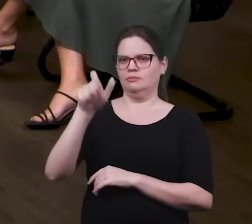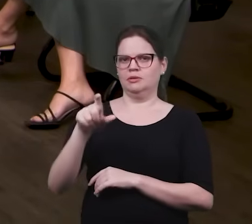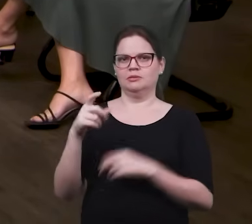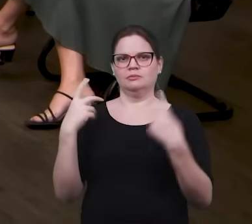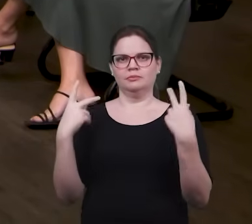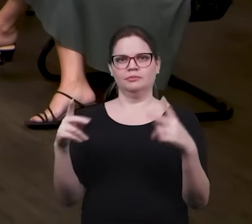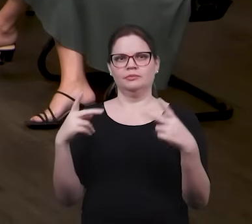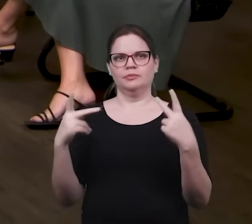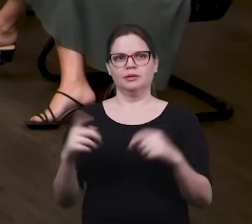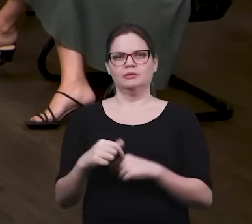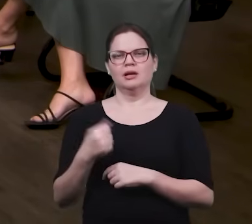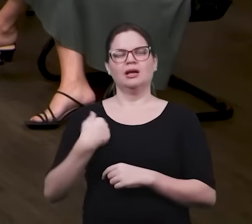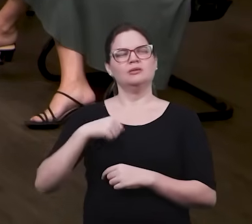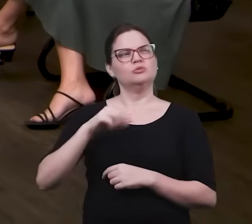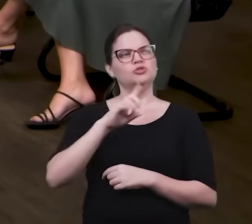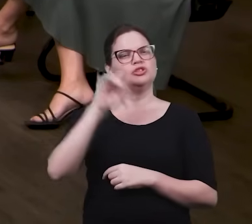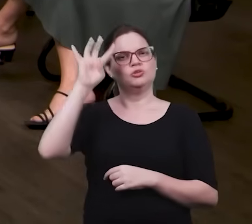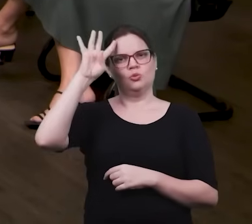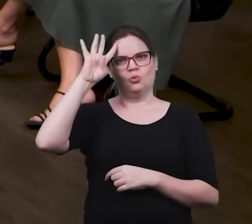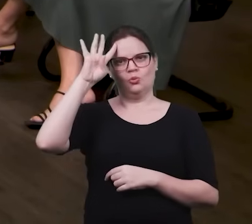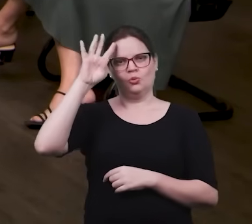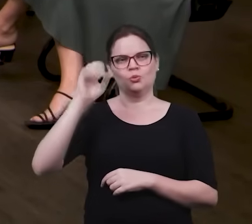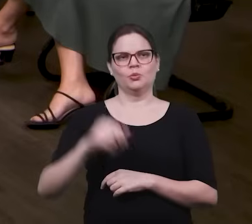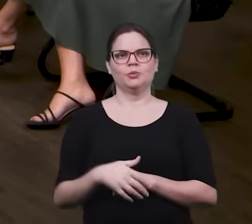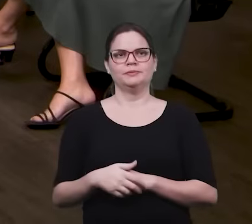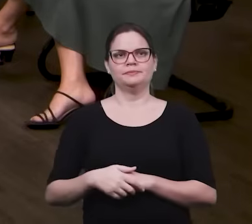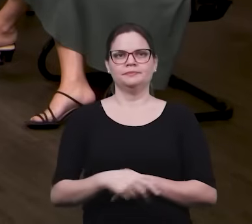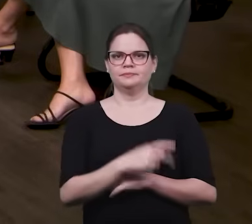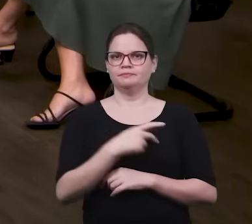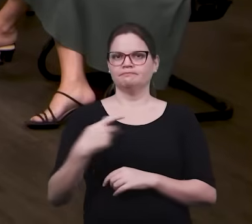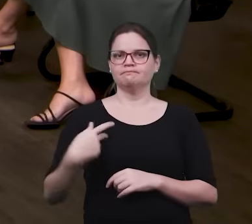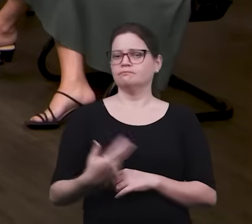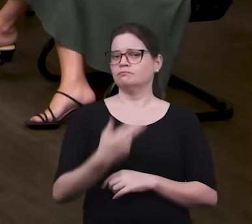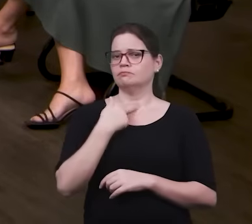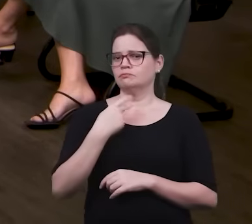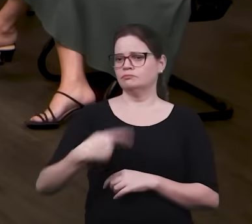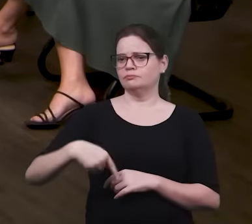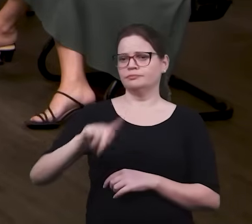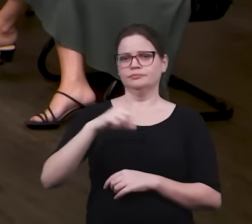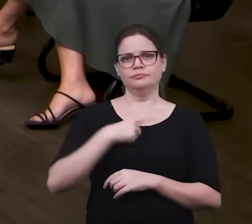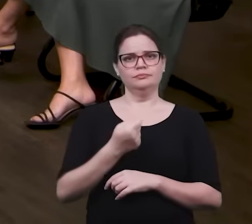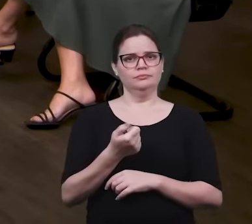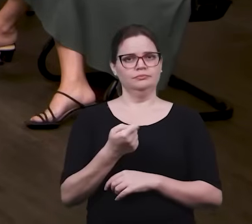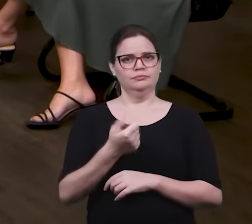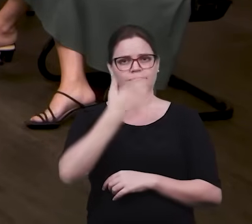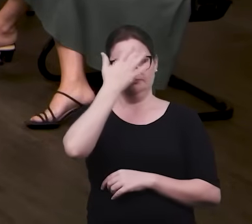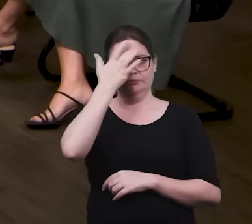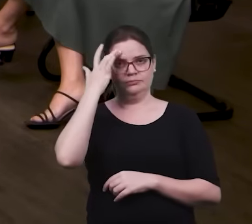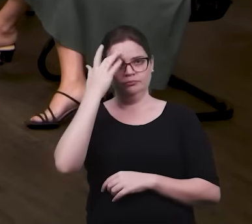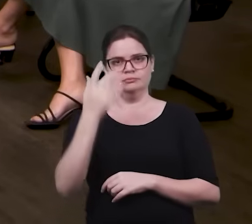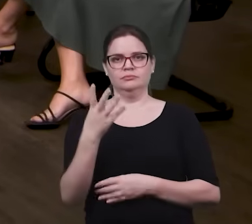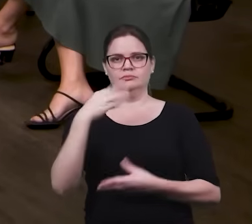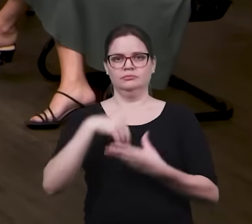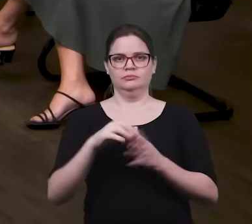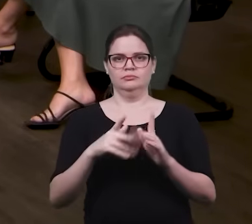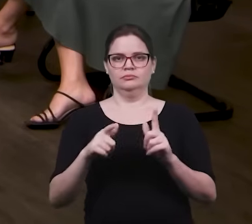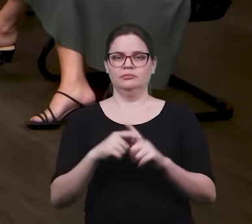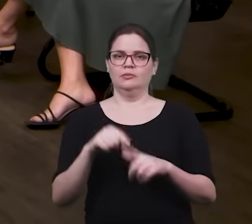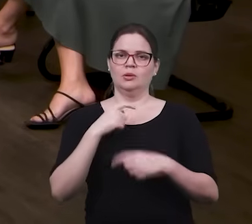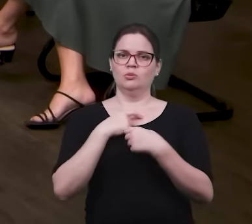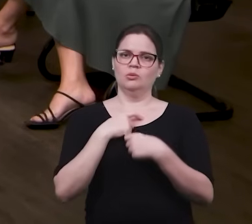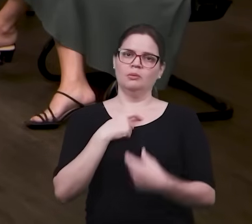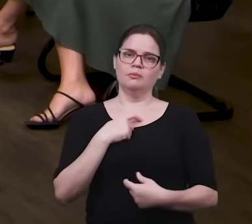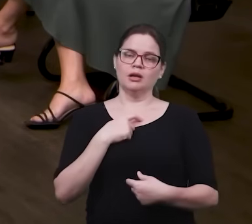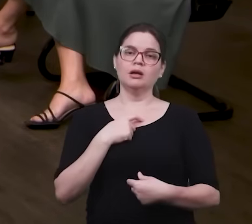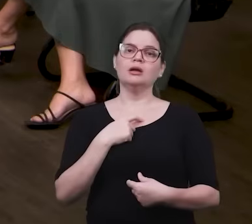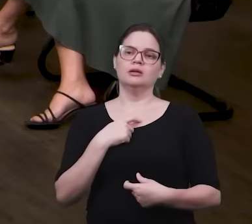assim, era uma quarta-feira e o pastor não pôde ir, tinha pouca gente na igreja, era um obreiro, o obreiro saiu triste